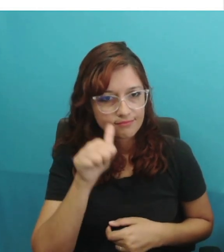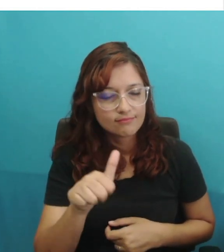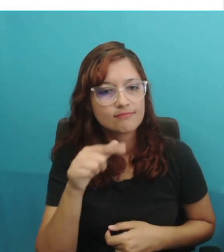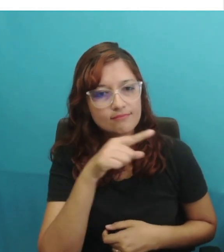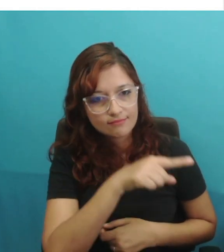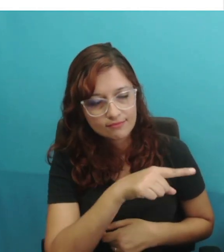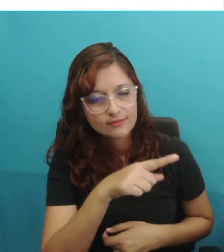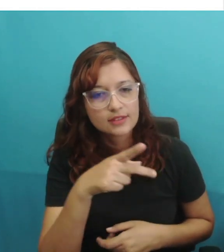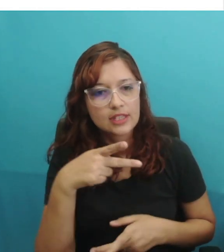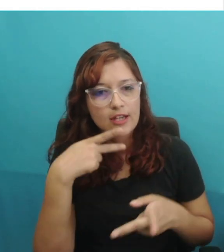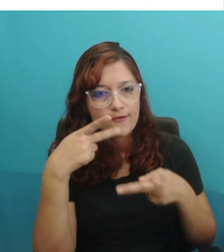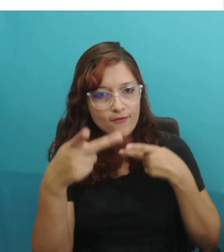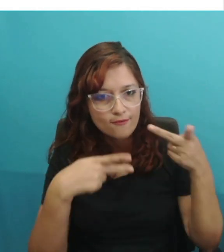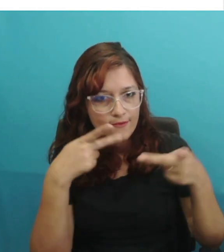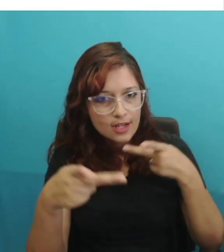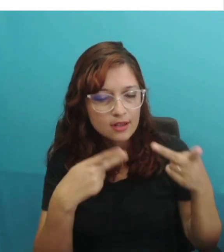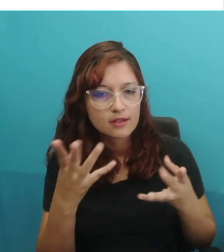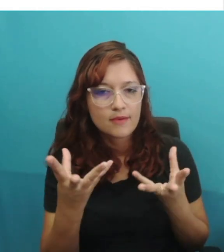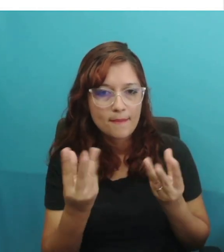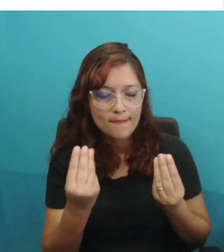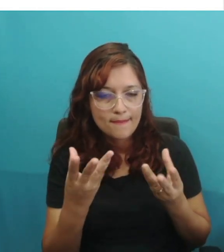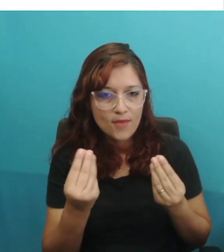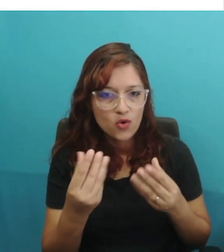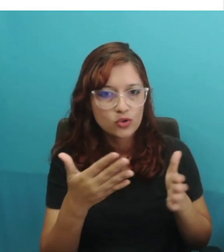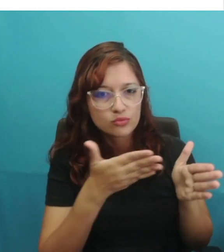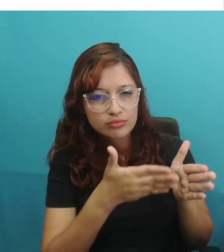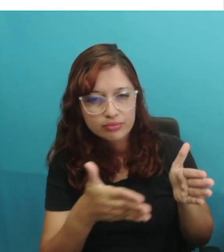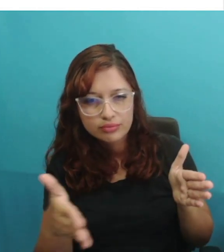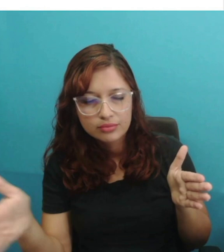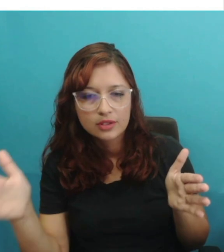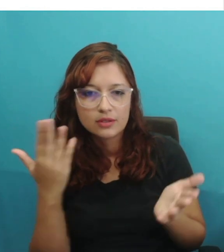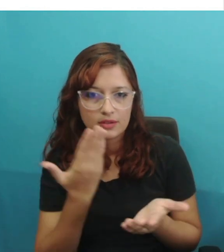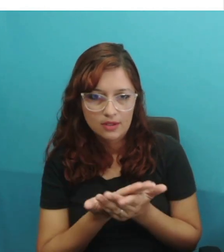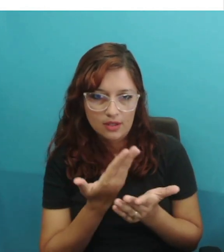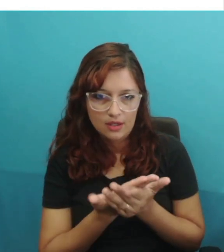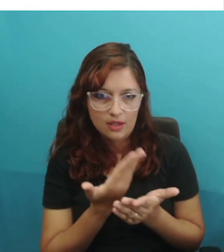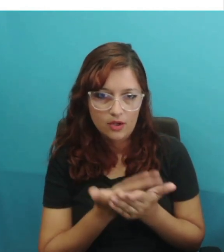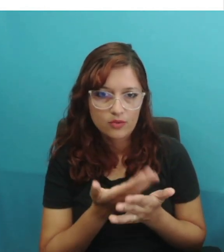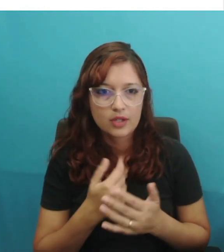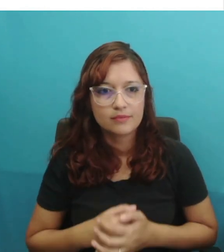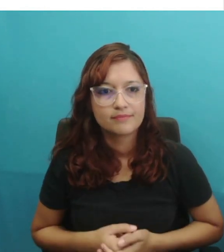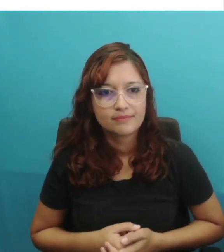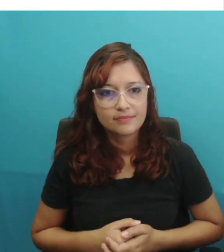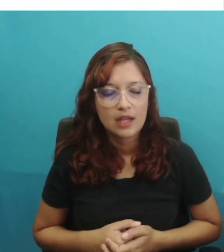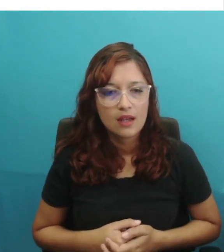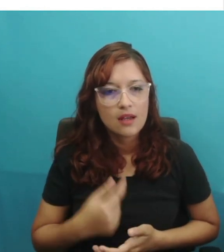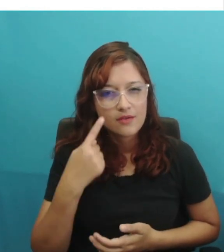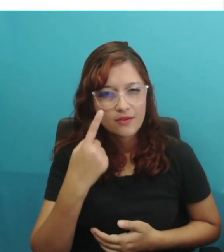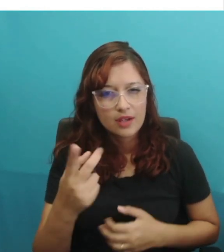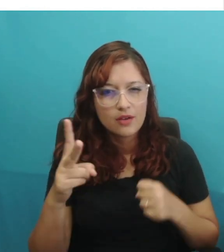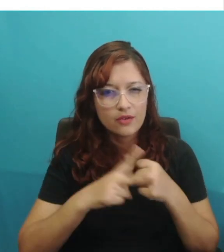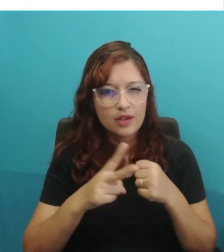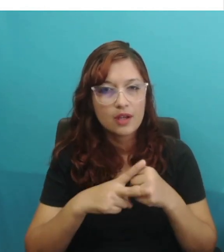Outro exemplo. Ela falava muito durante as aulas.